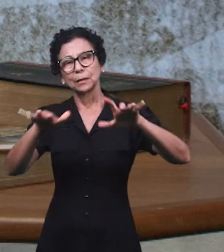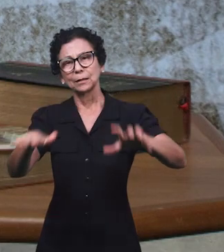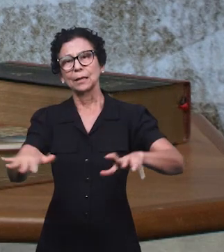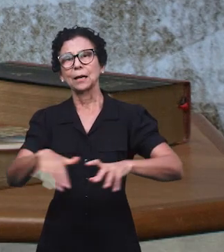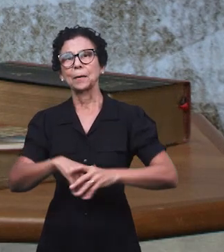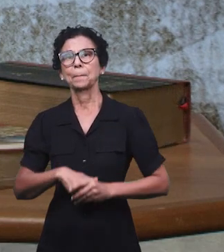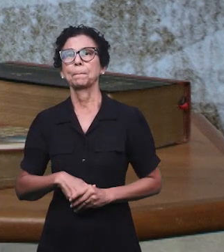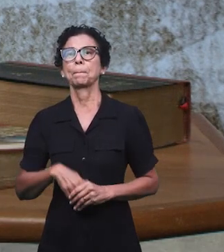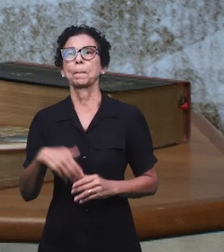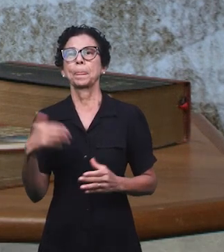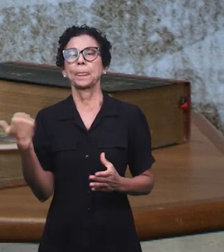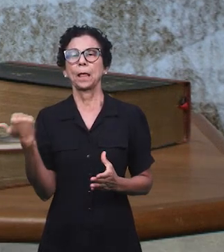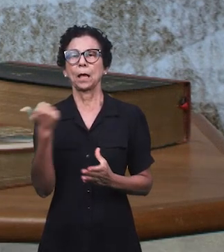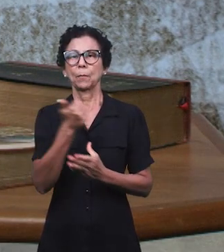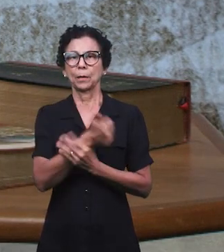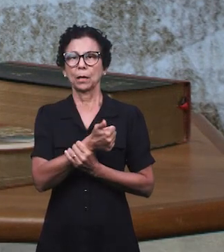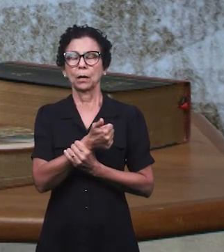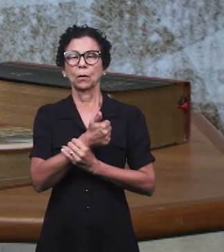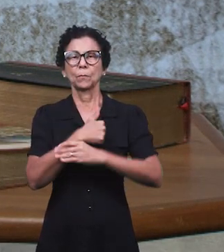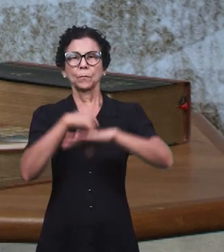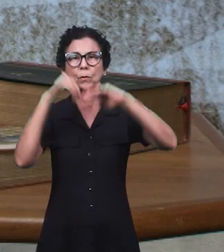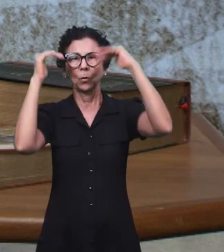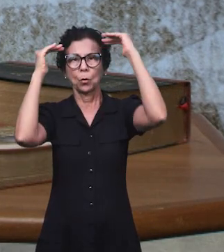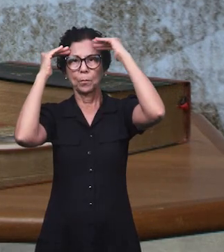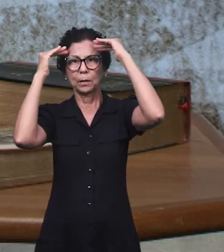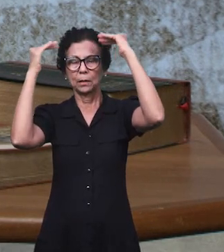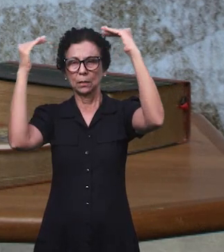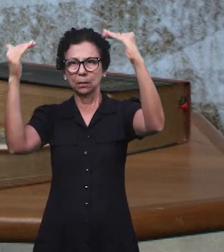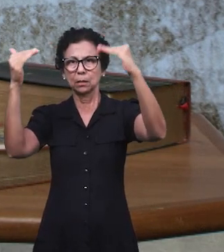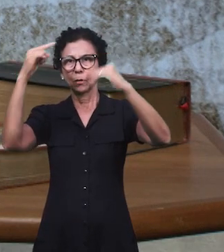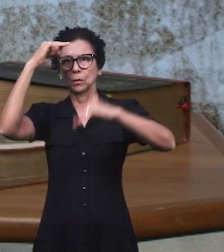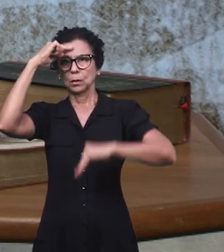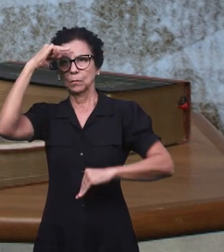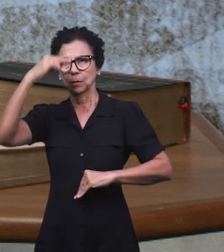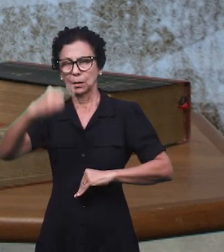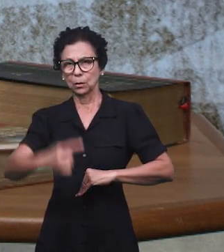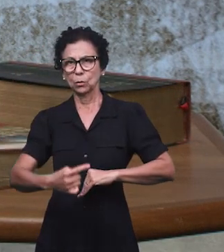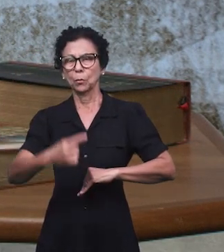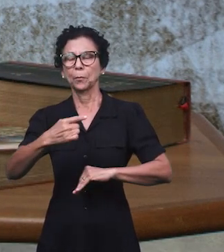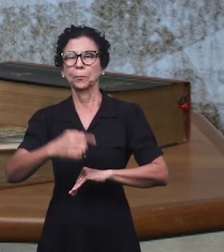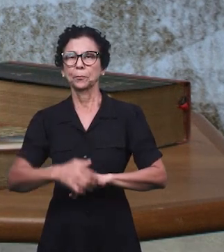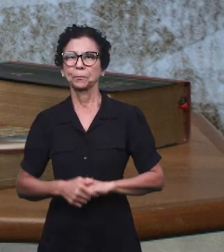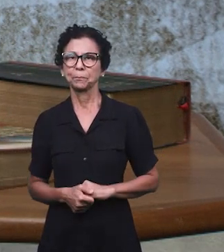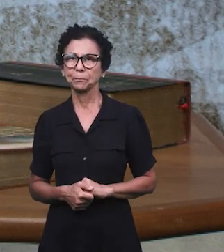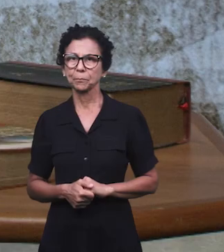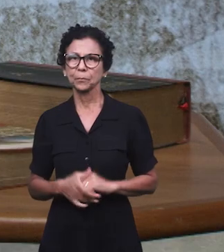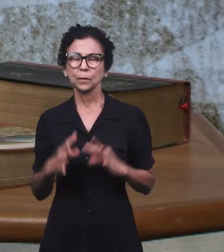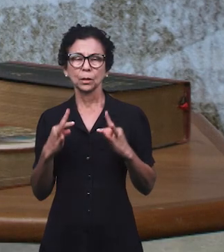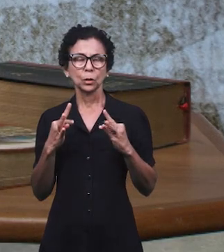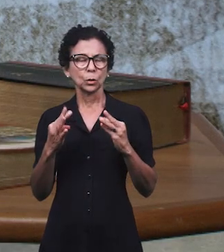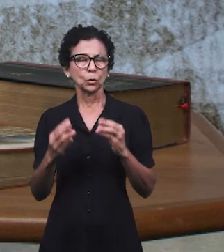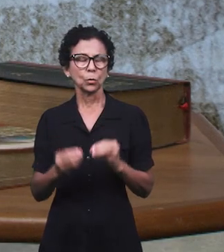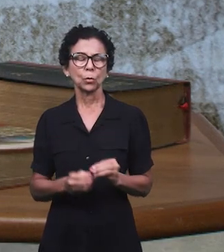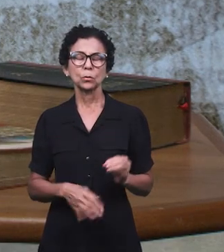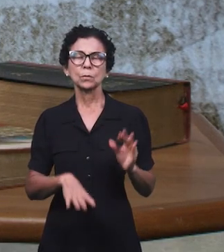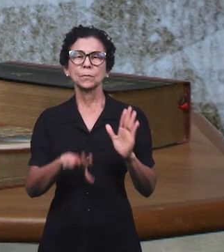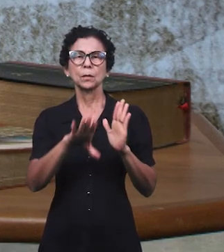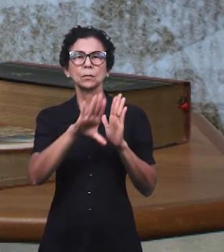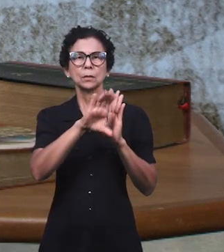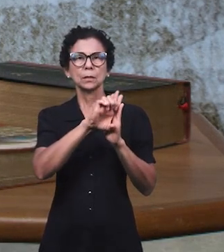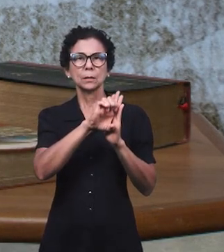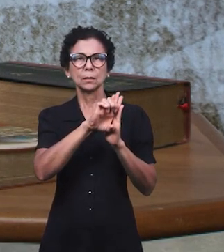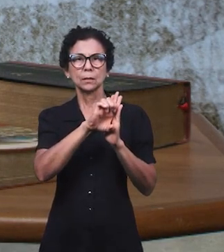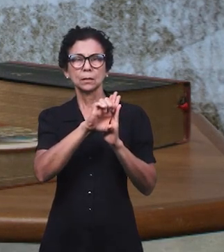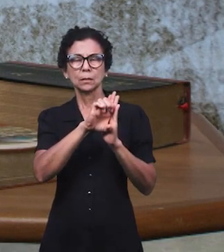Abraão obedeceu a minha voz e guardou o meu mandado, os meus preceitos, os meus estatutos e as minhas